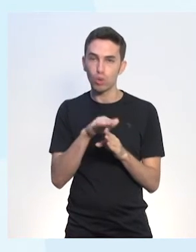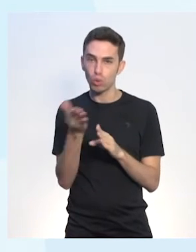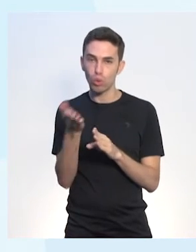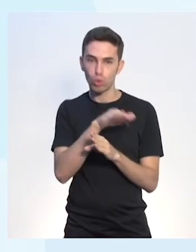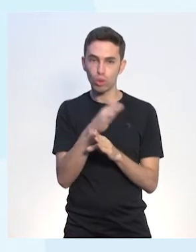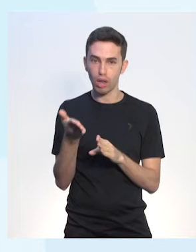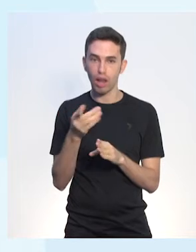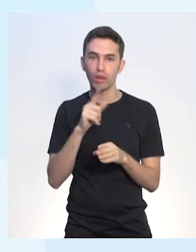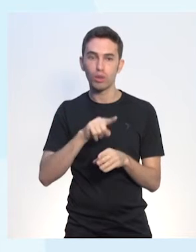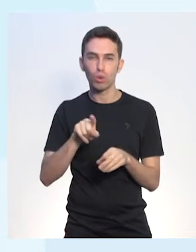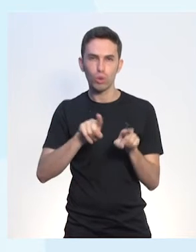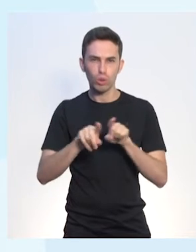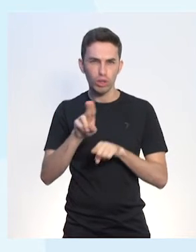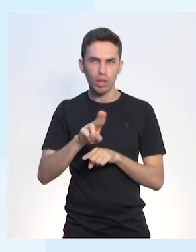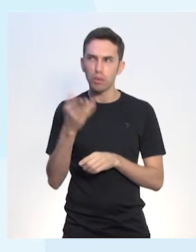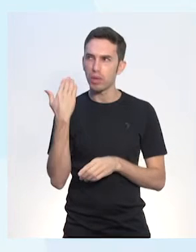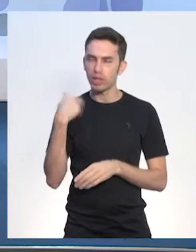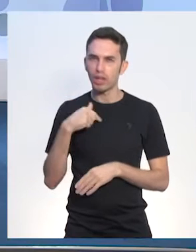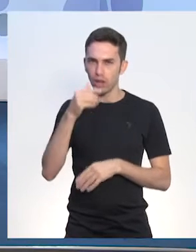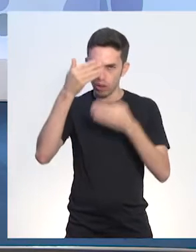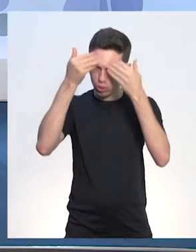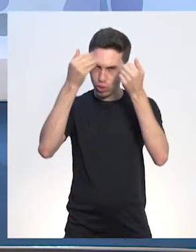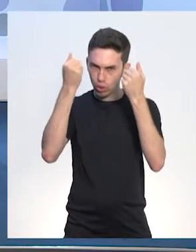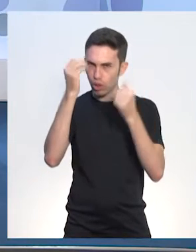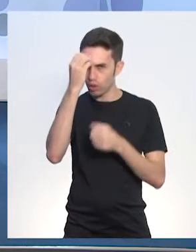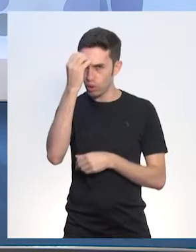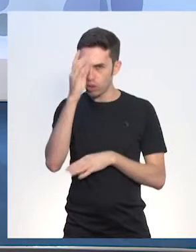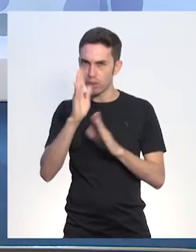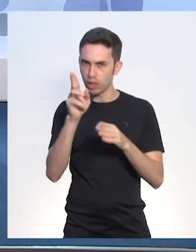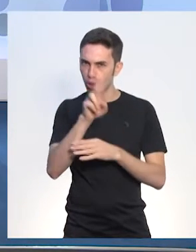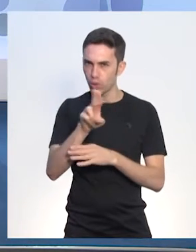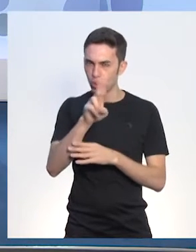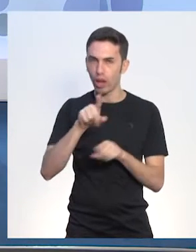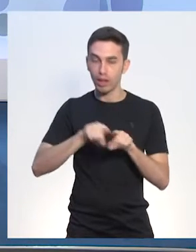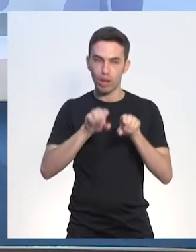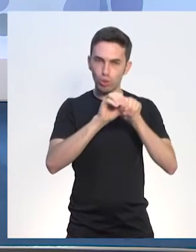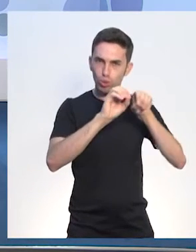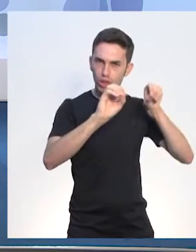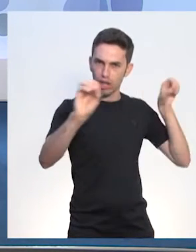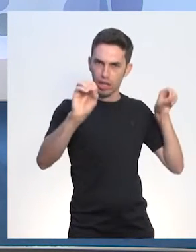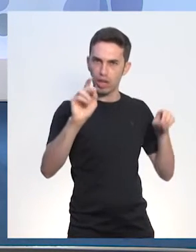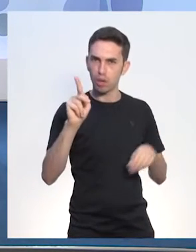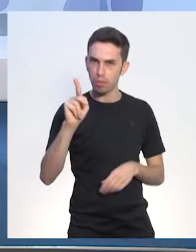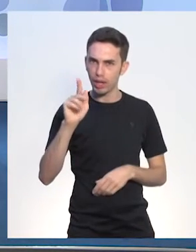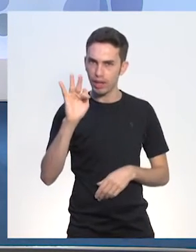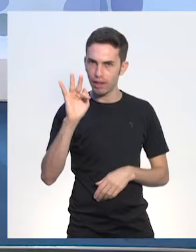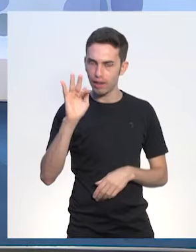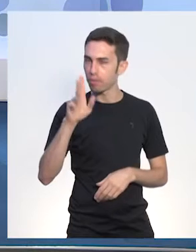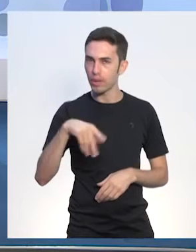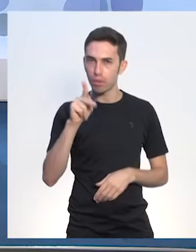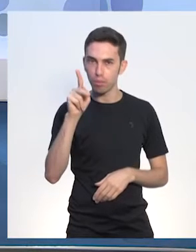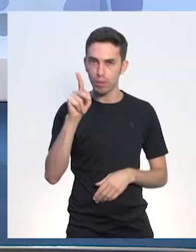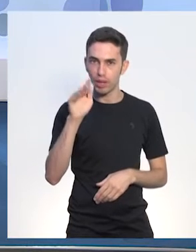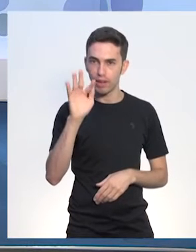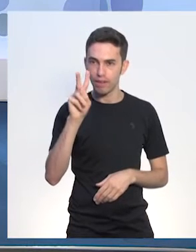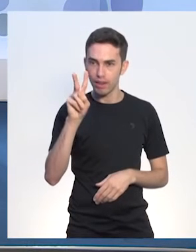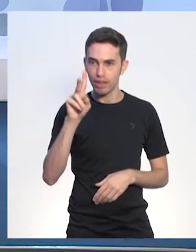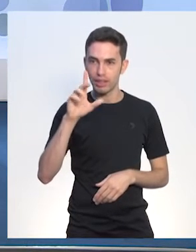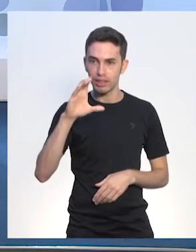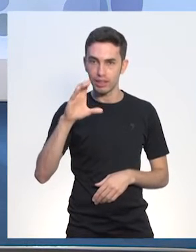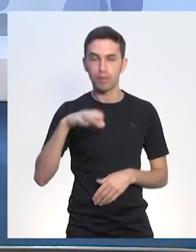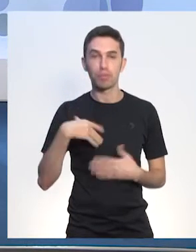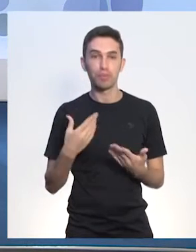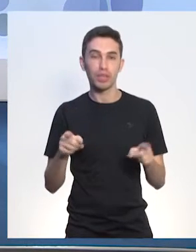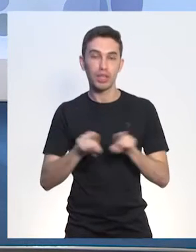até usando canos, né, para poder exemplificar essa são condição. os canos de PVC, verdade. Isso. Utilizar o